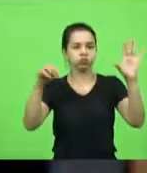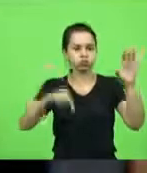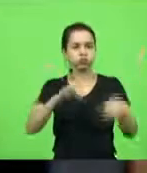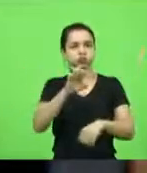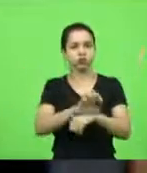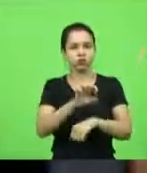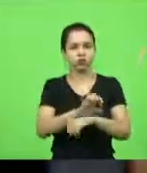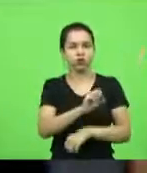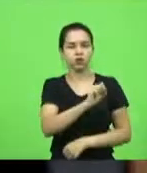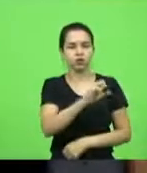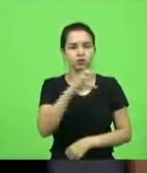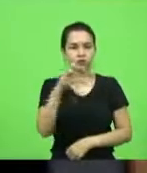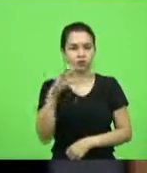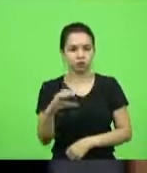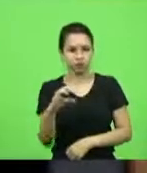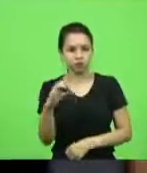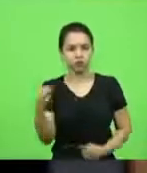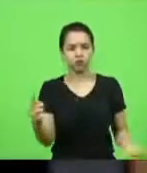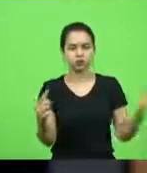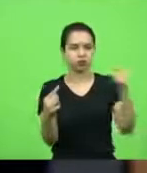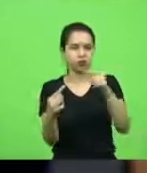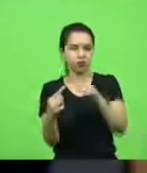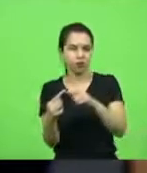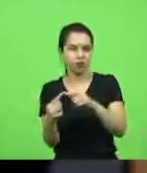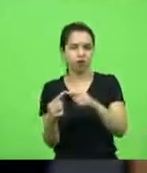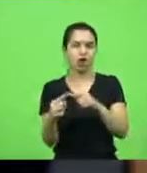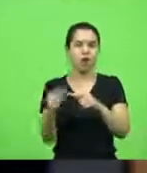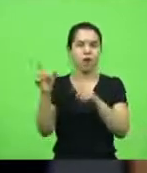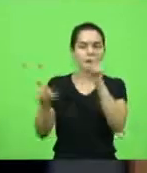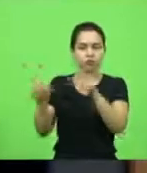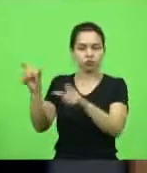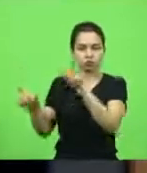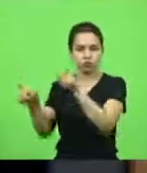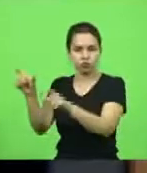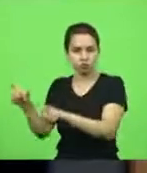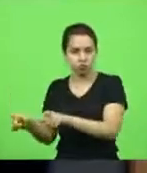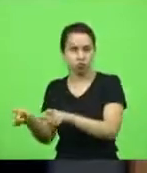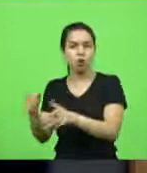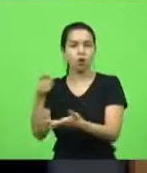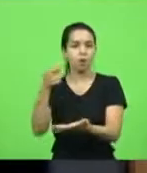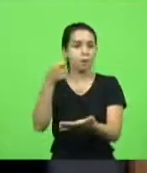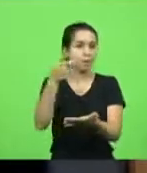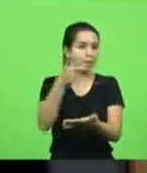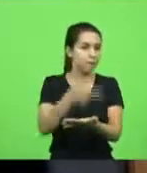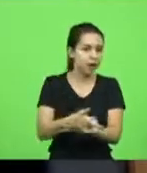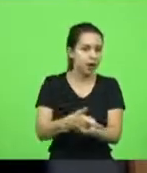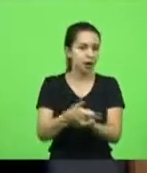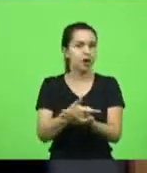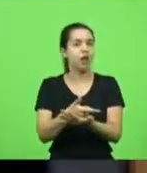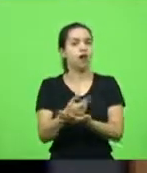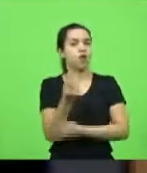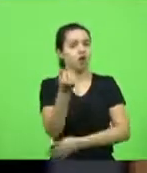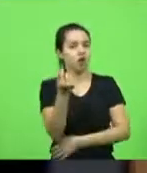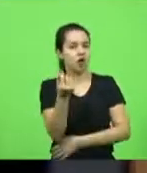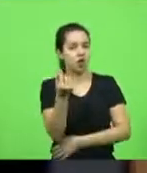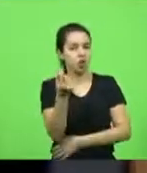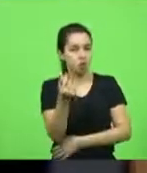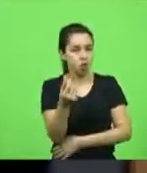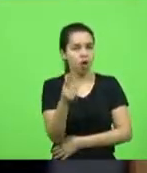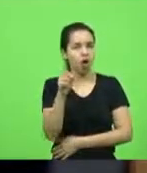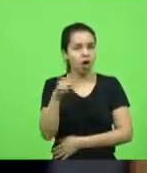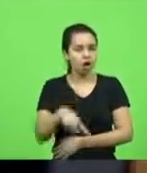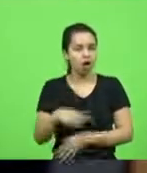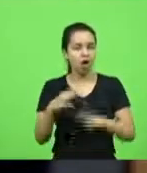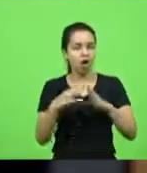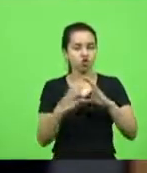Catarina no que tange aos consumidores que pagam uma tarifa de esgoto que